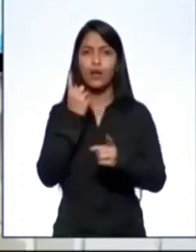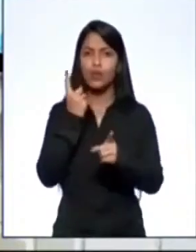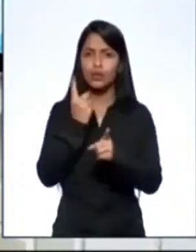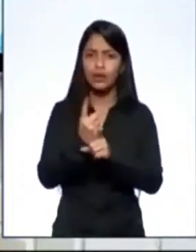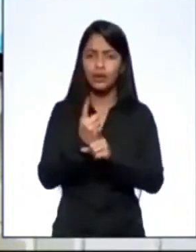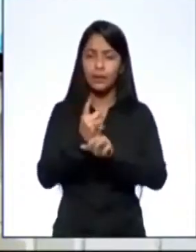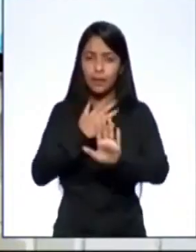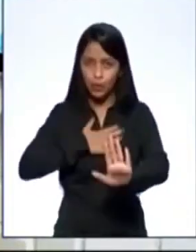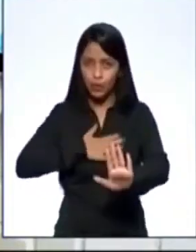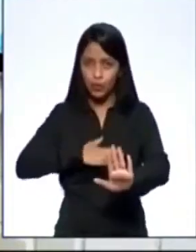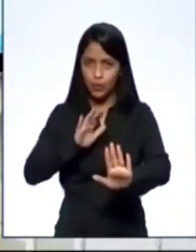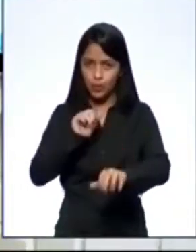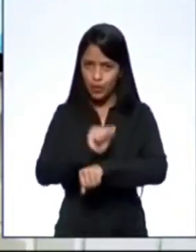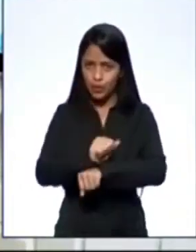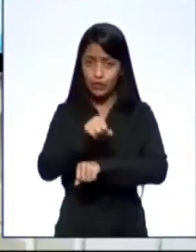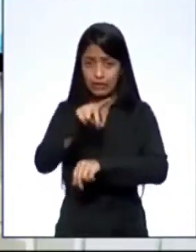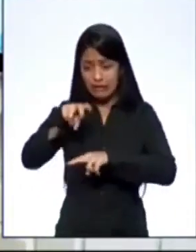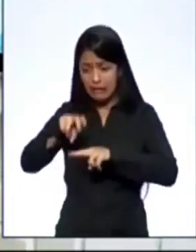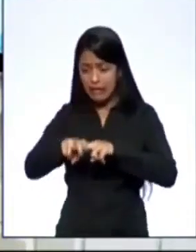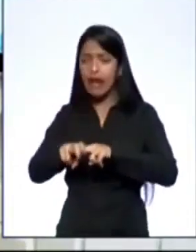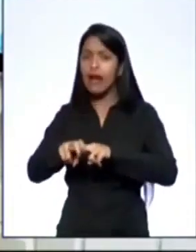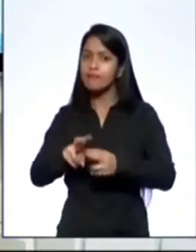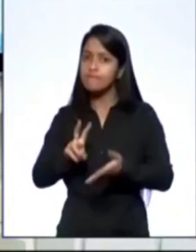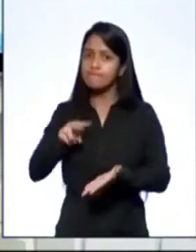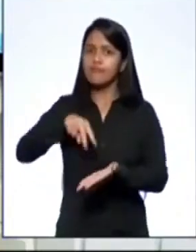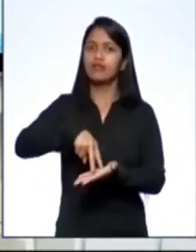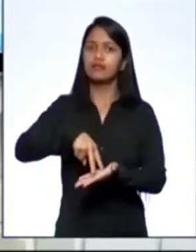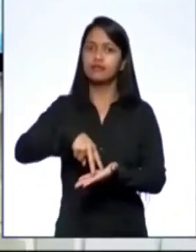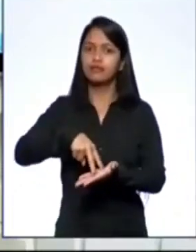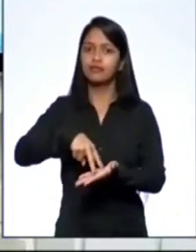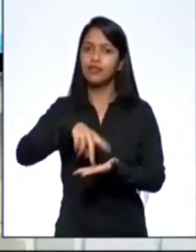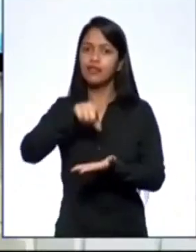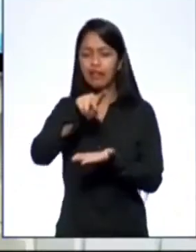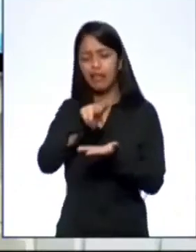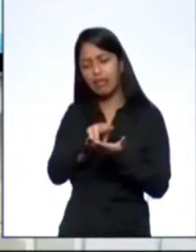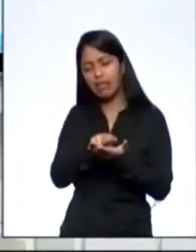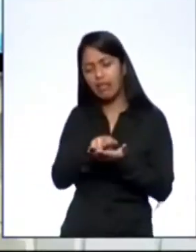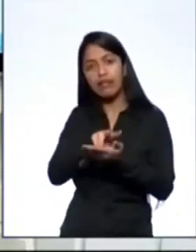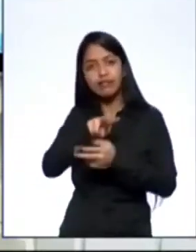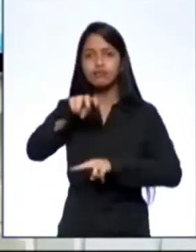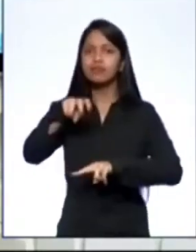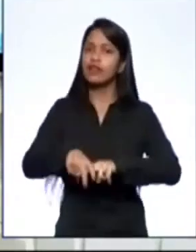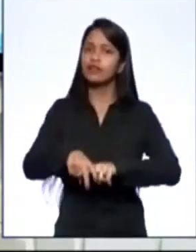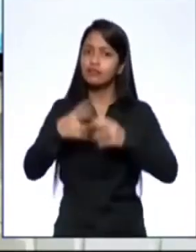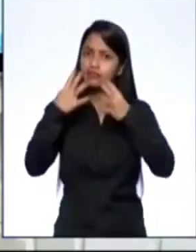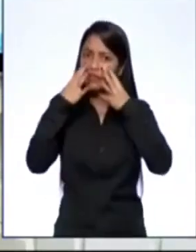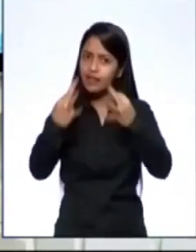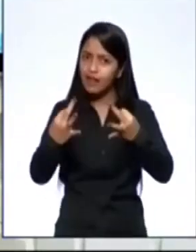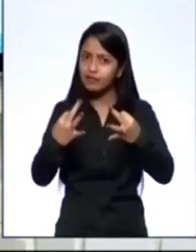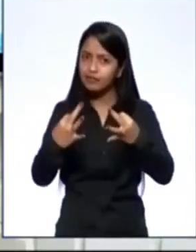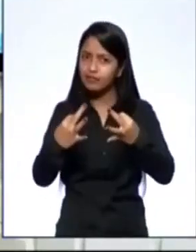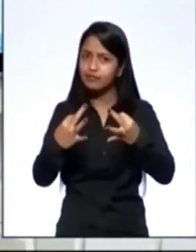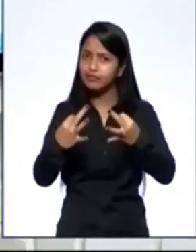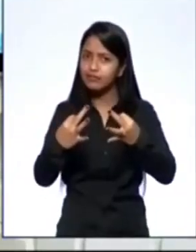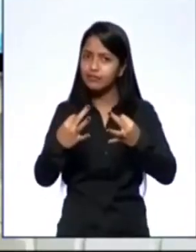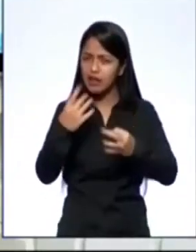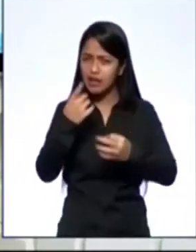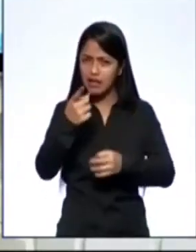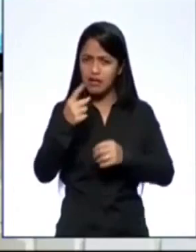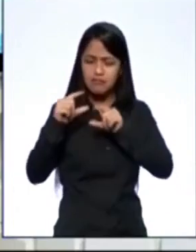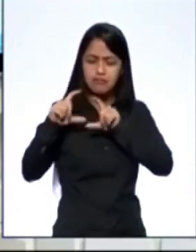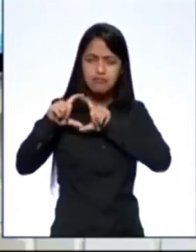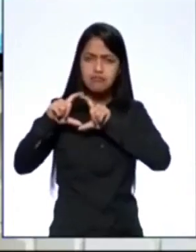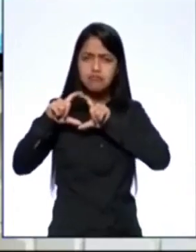sentado Levanta para ficar deitado senta tá pedindo o ar e o b